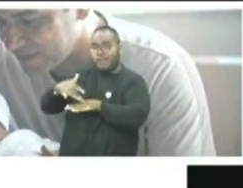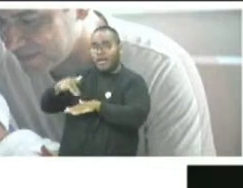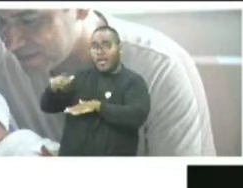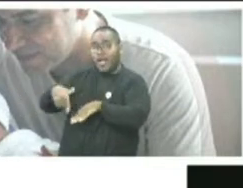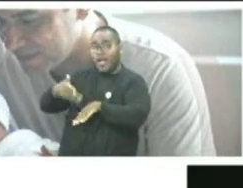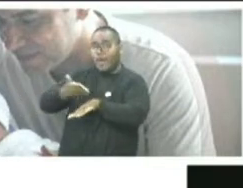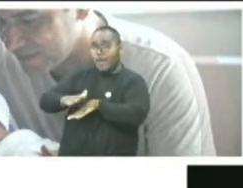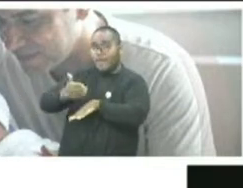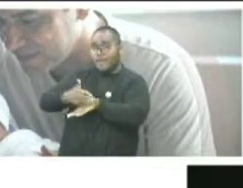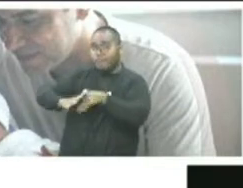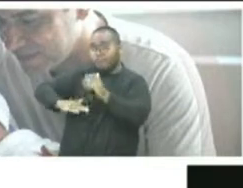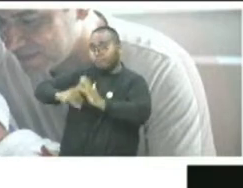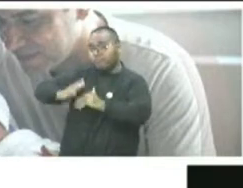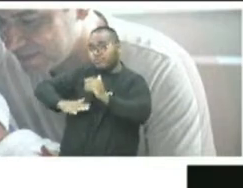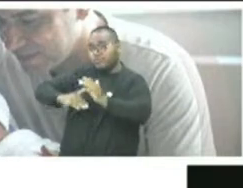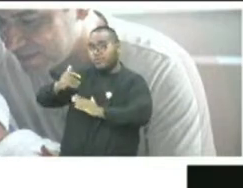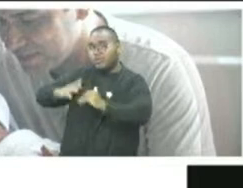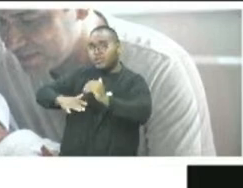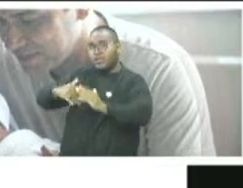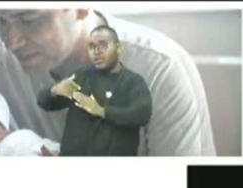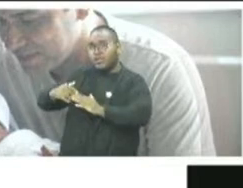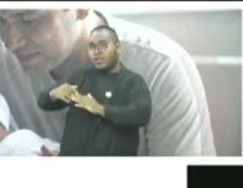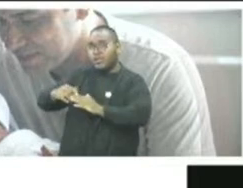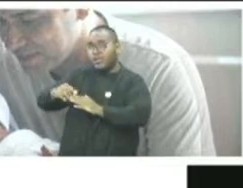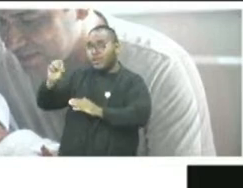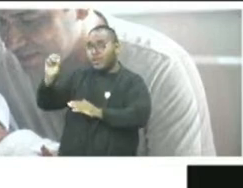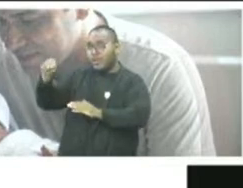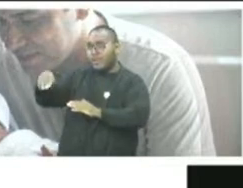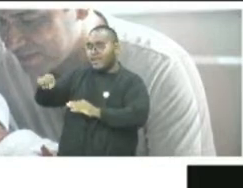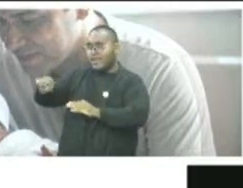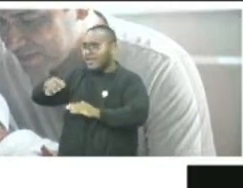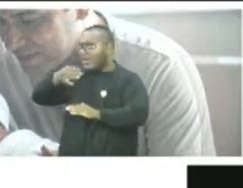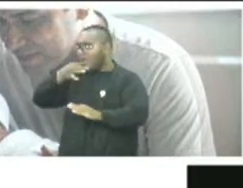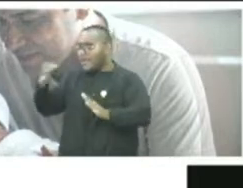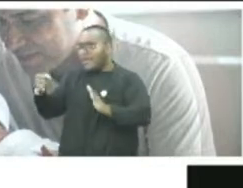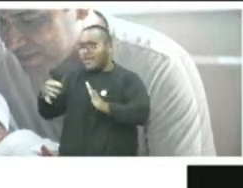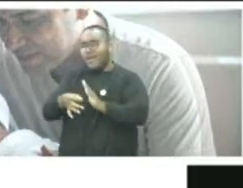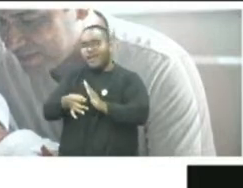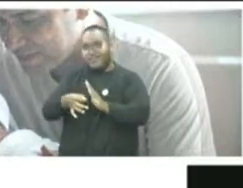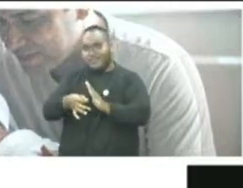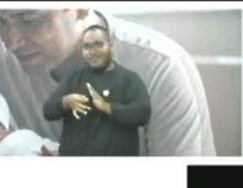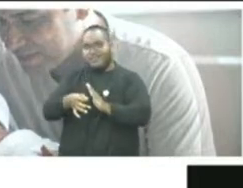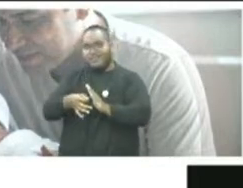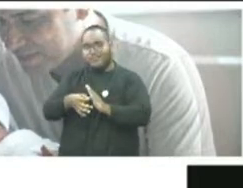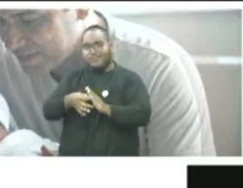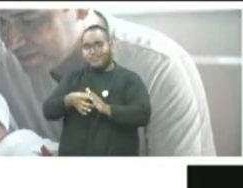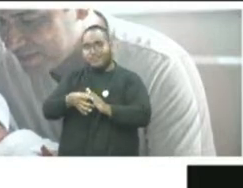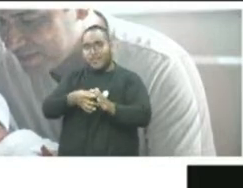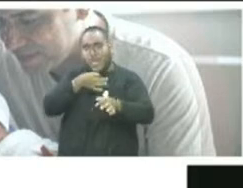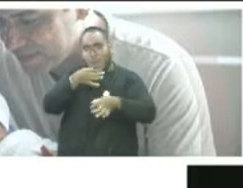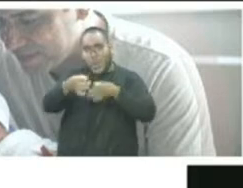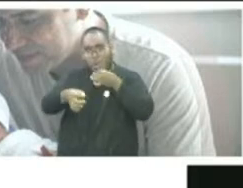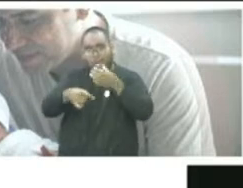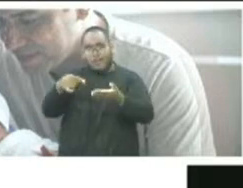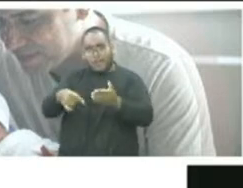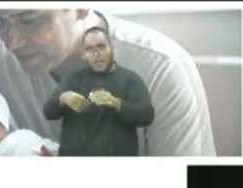pela Organização Mundial de Saúde para o cuidado de recém-nascidos prematuros ou de baixo